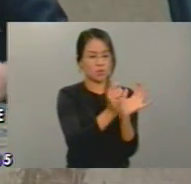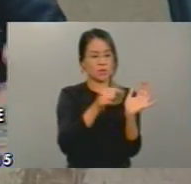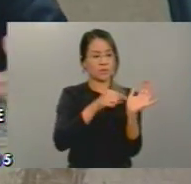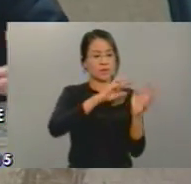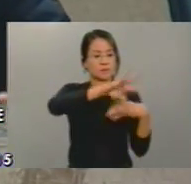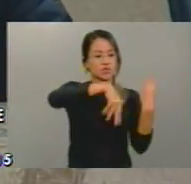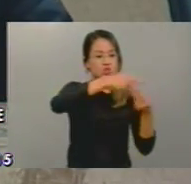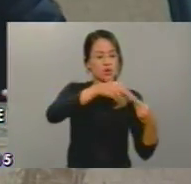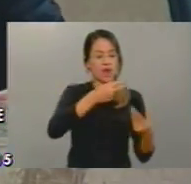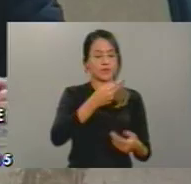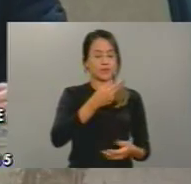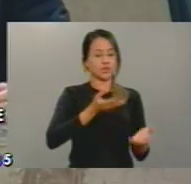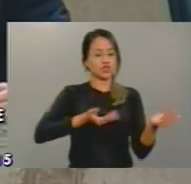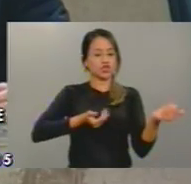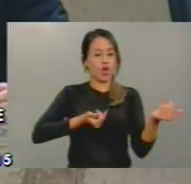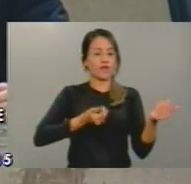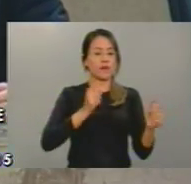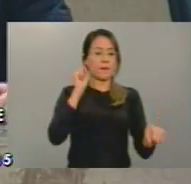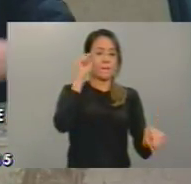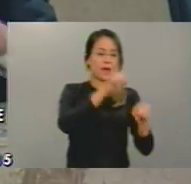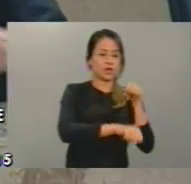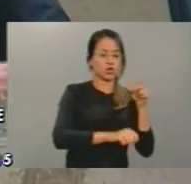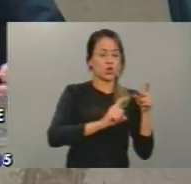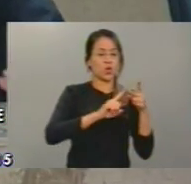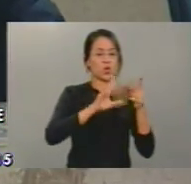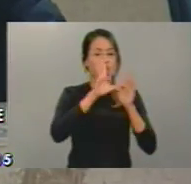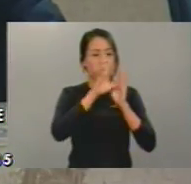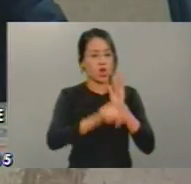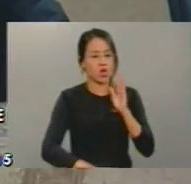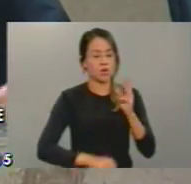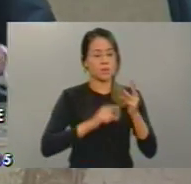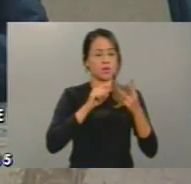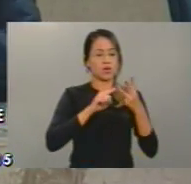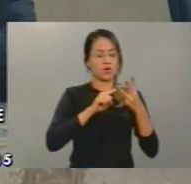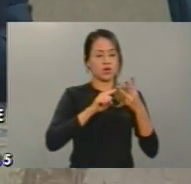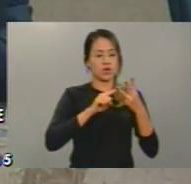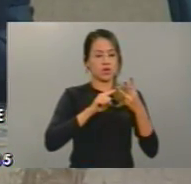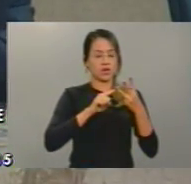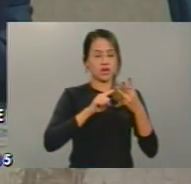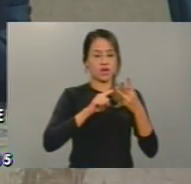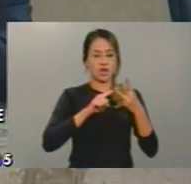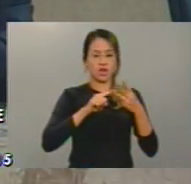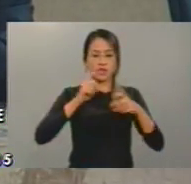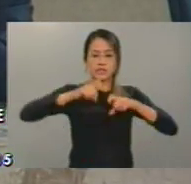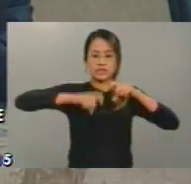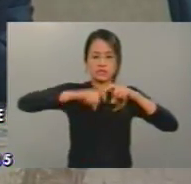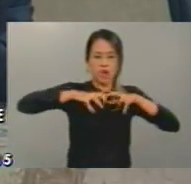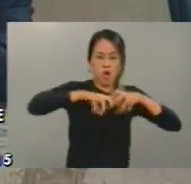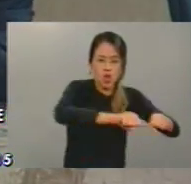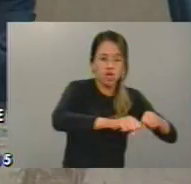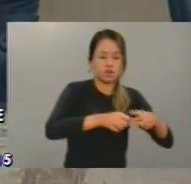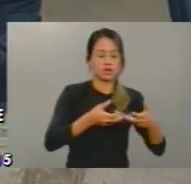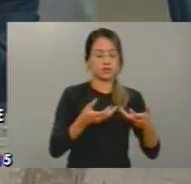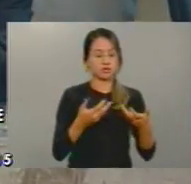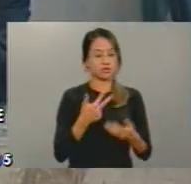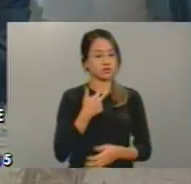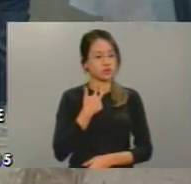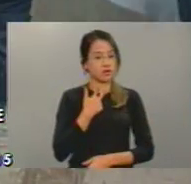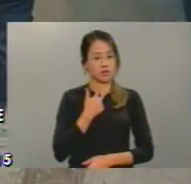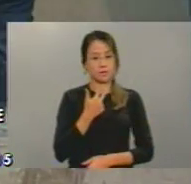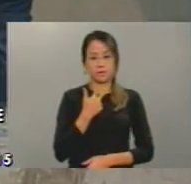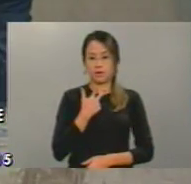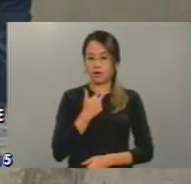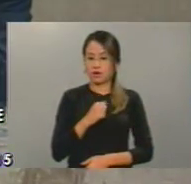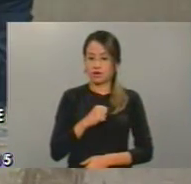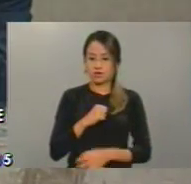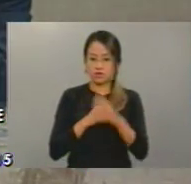Não tem condições, deputado. Não tem condições. Então, se começa, se faz uma reflexão, que o governo do